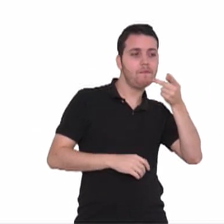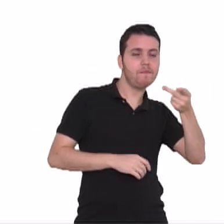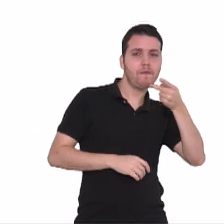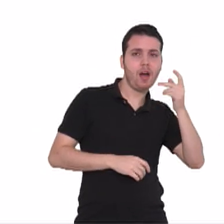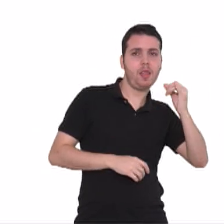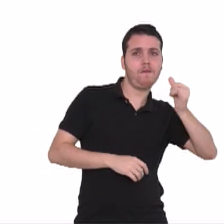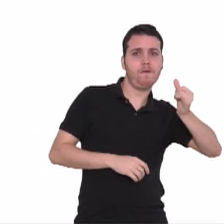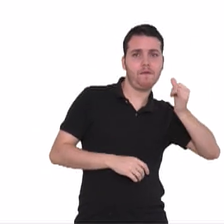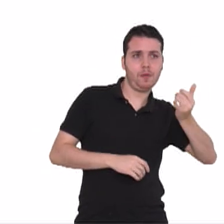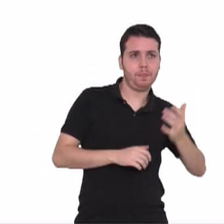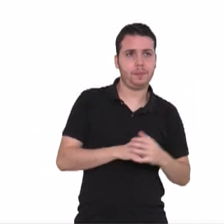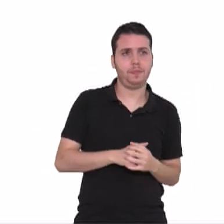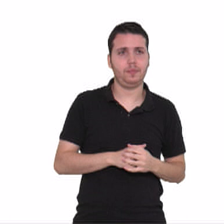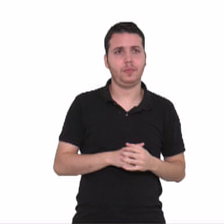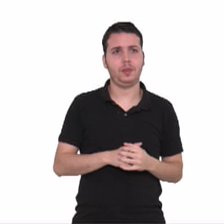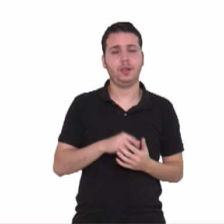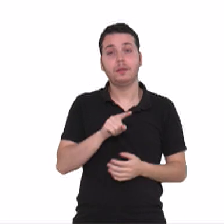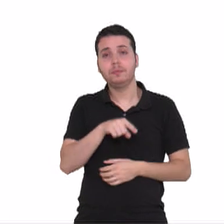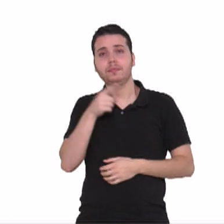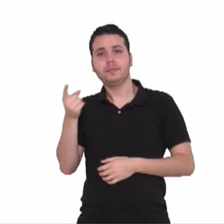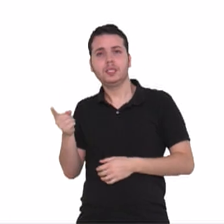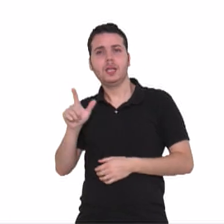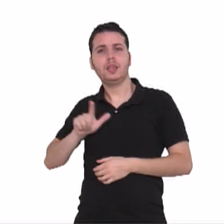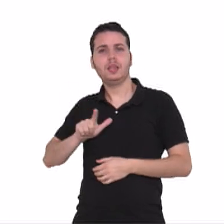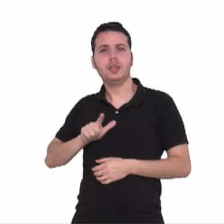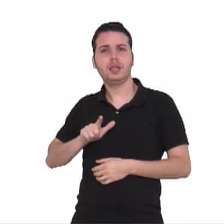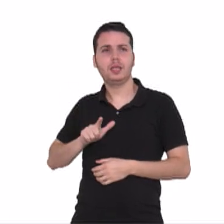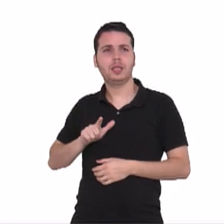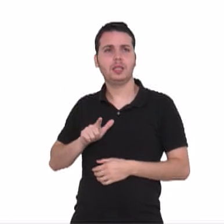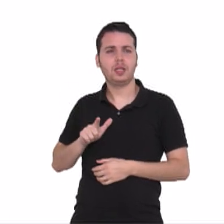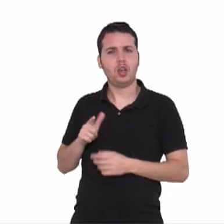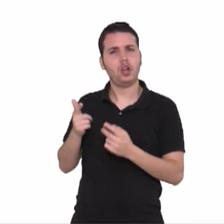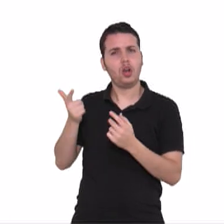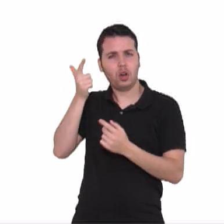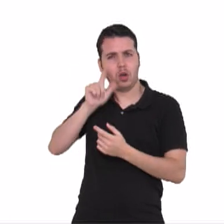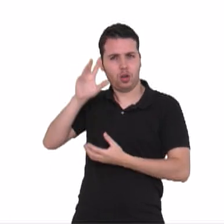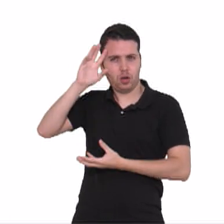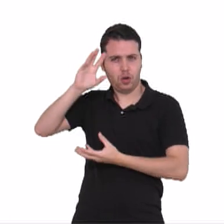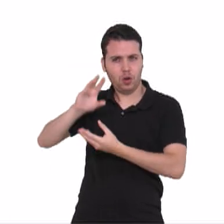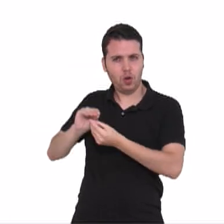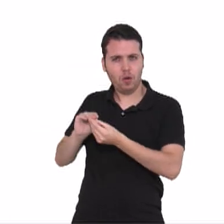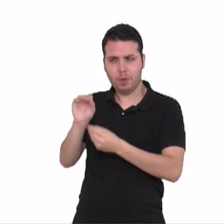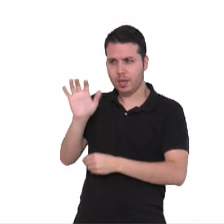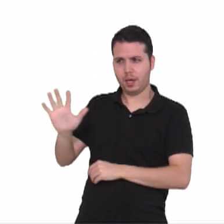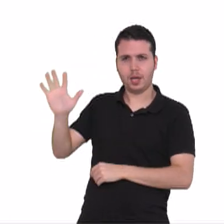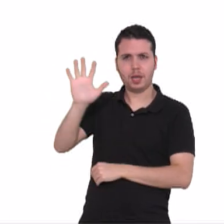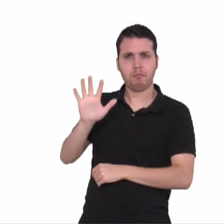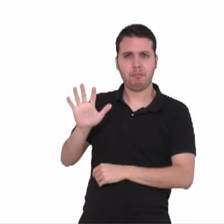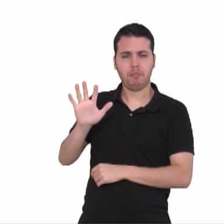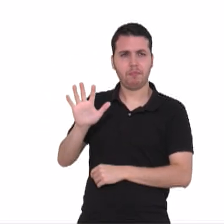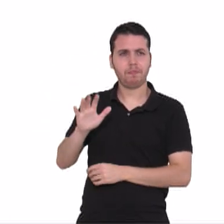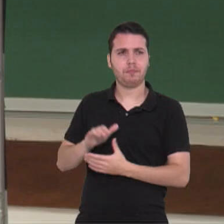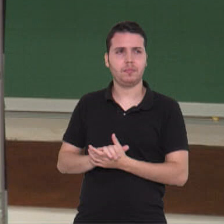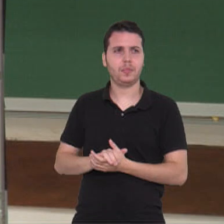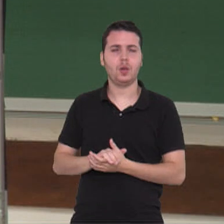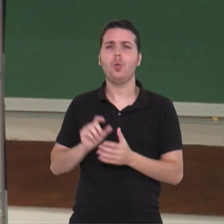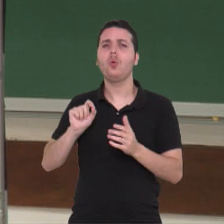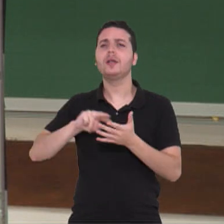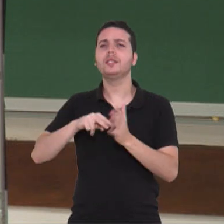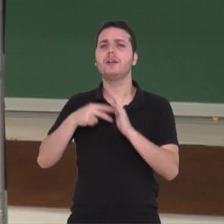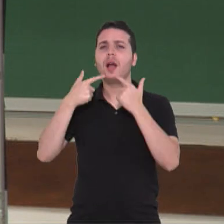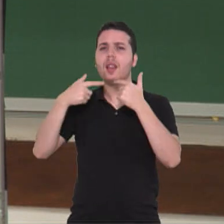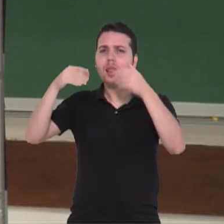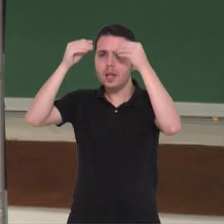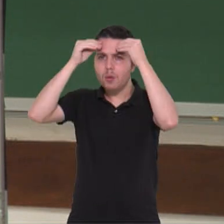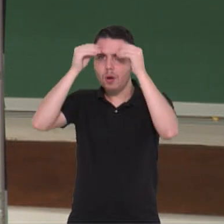E ali, também os personagens estão... O que você consegue entender isso dali? O que é uma linguagem não verbal?